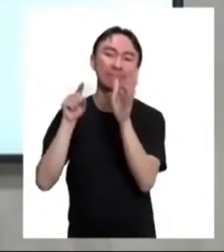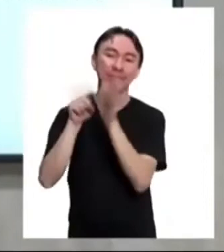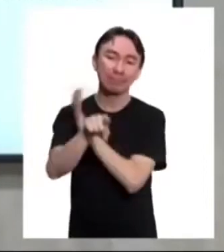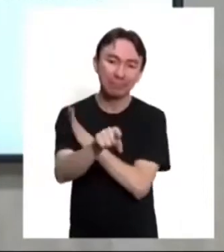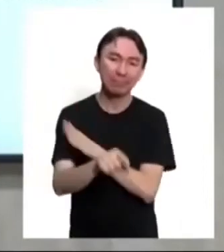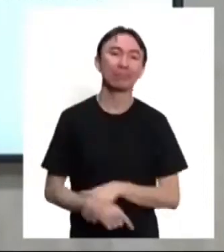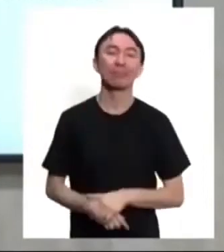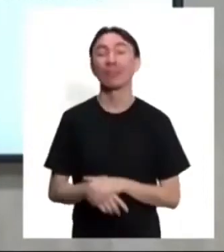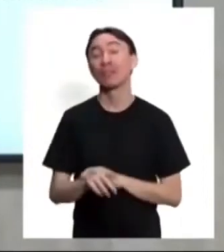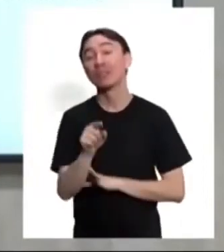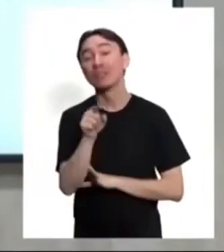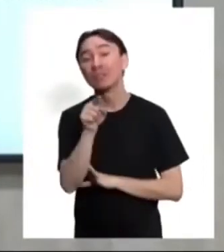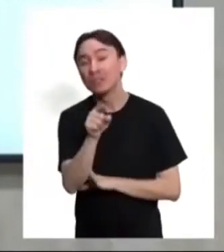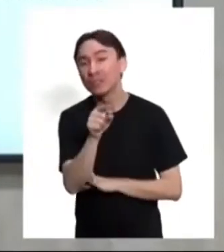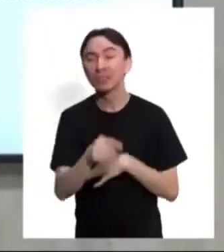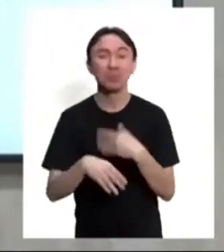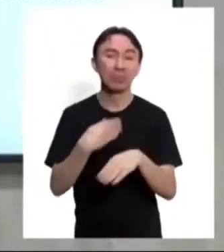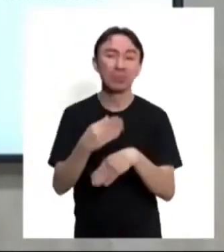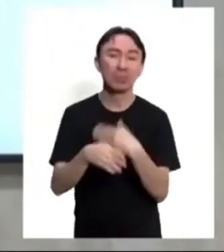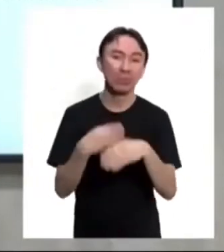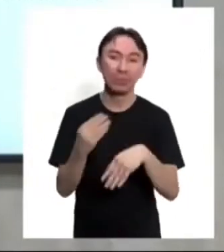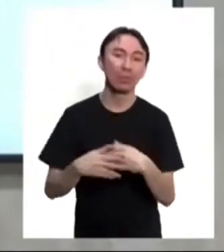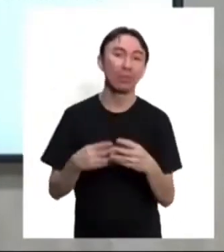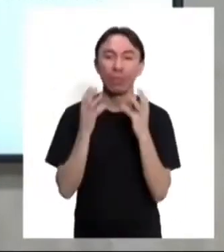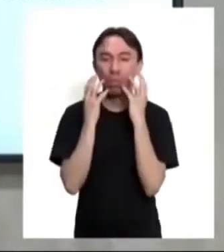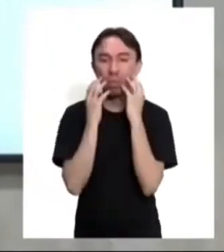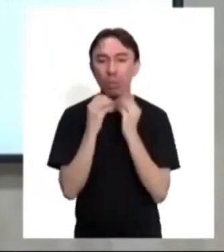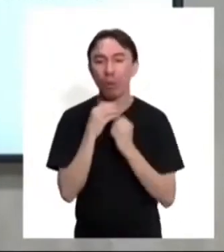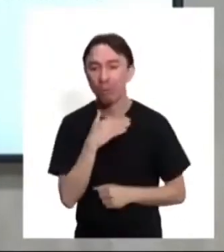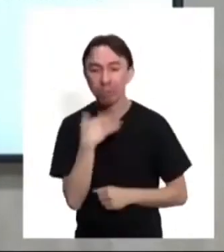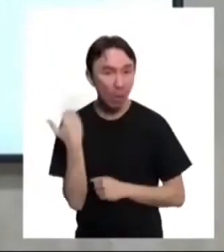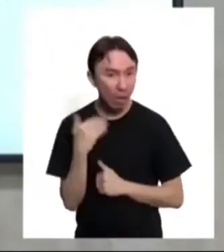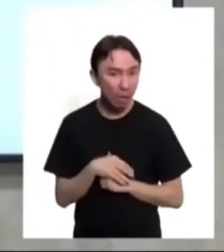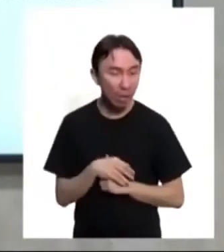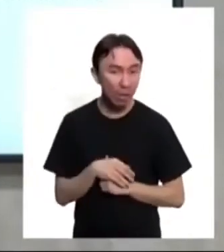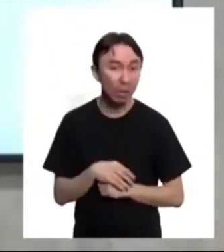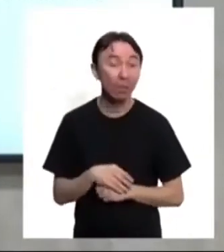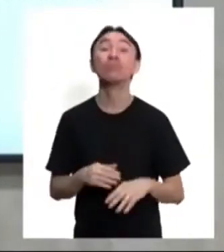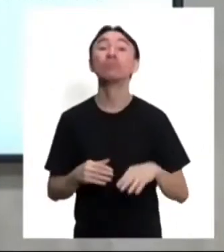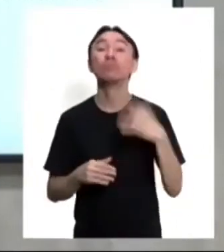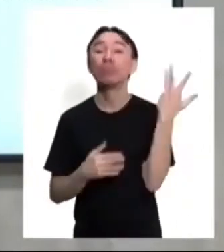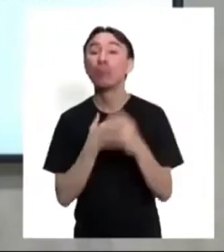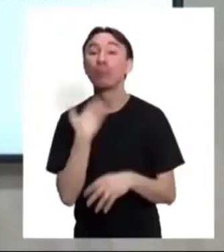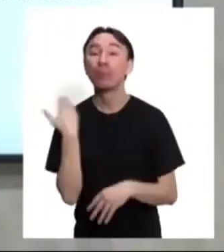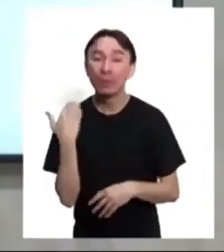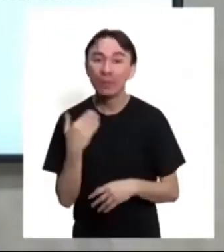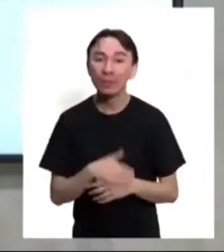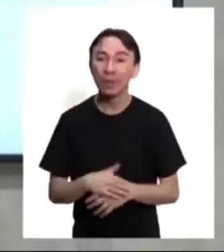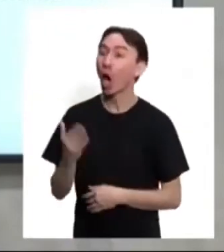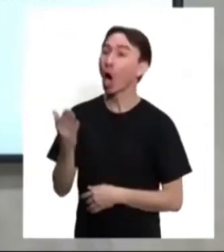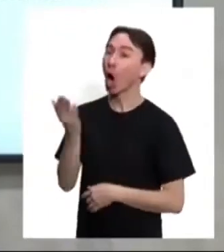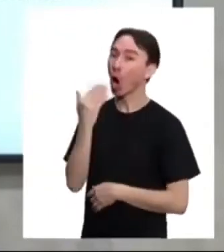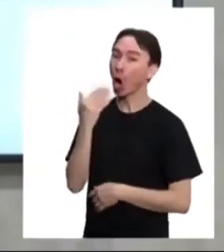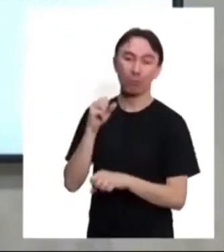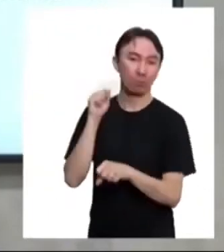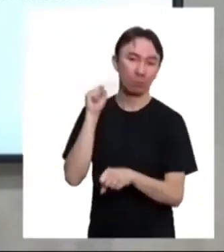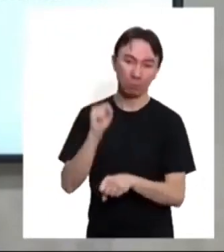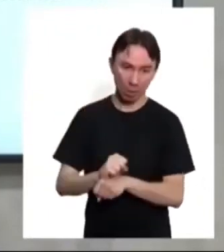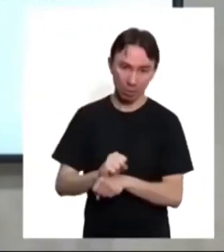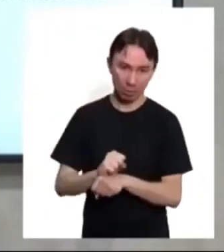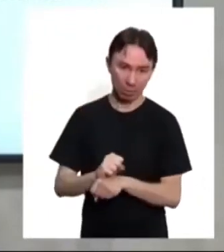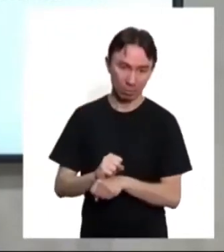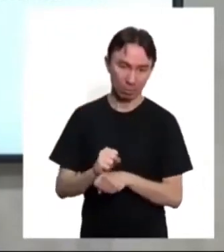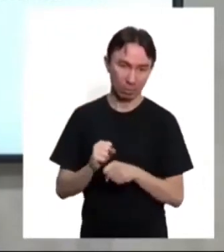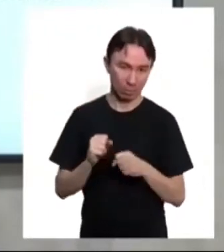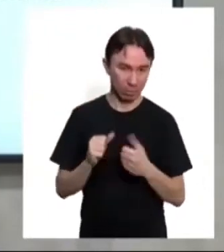vai acontecer, você vai morrer. A hora que você morrer, você para de se alimentar. Pelo menos